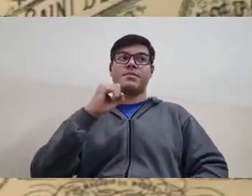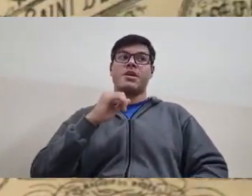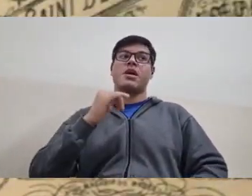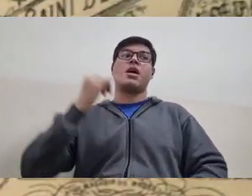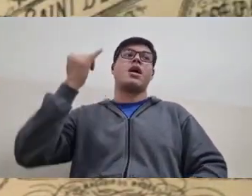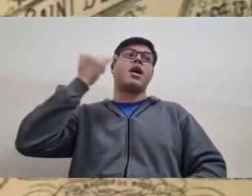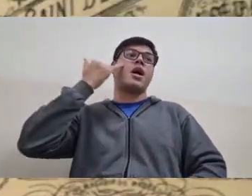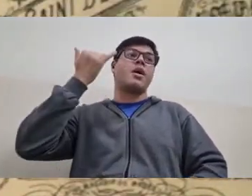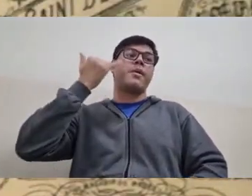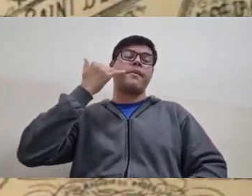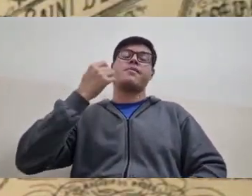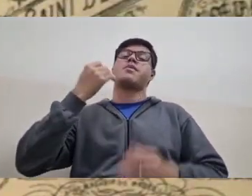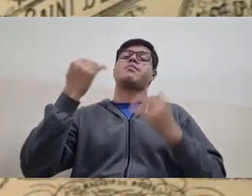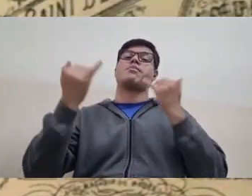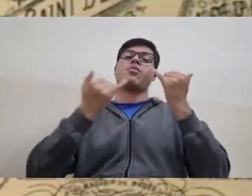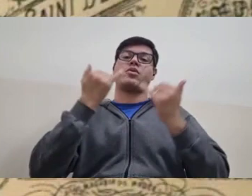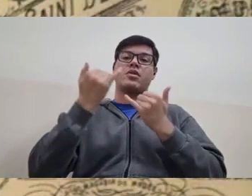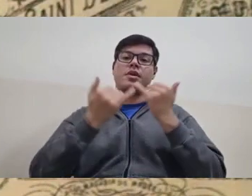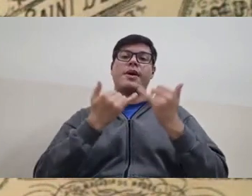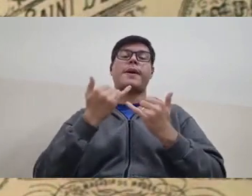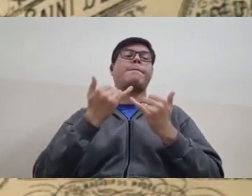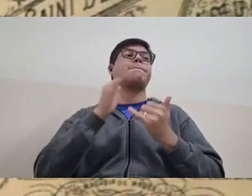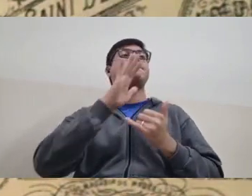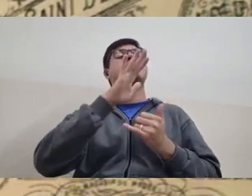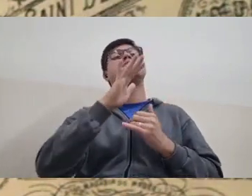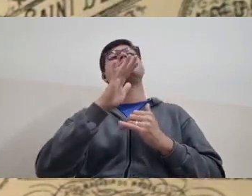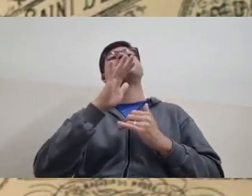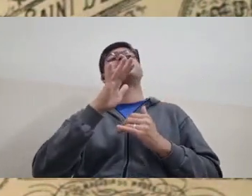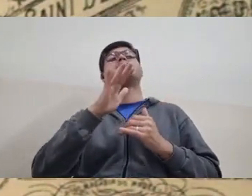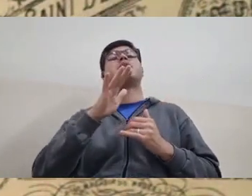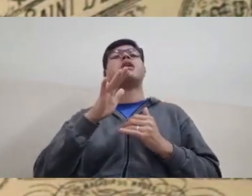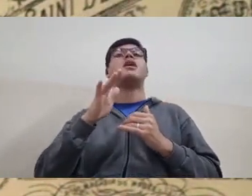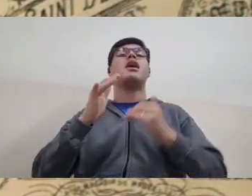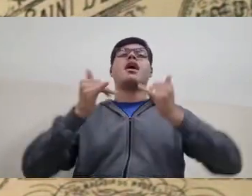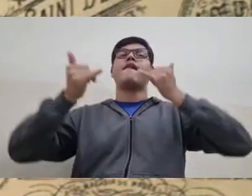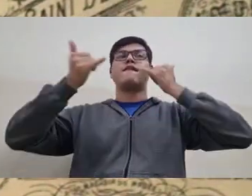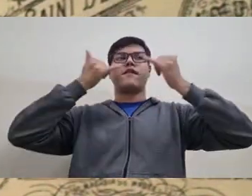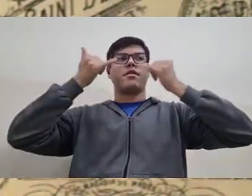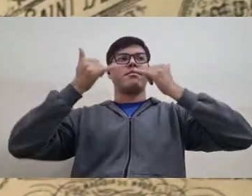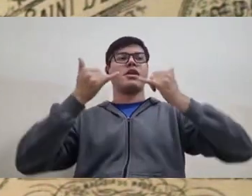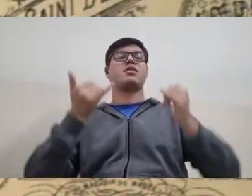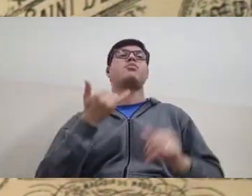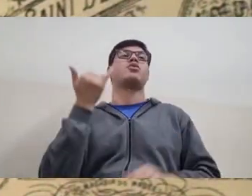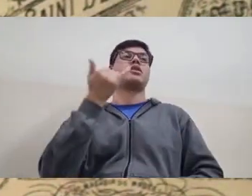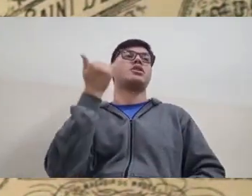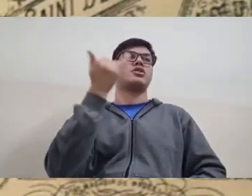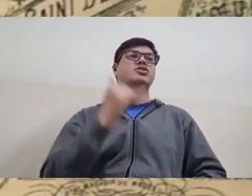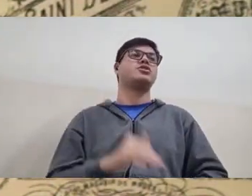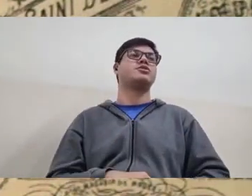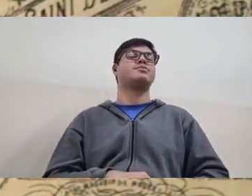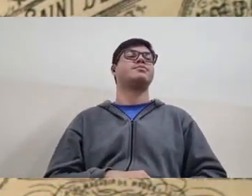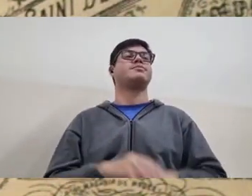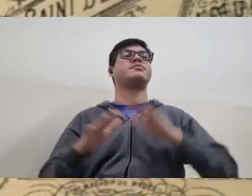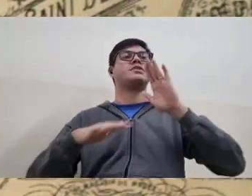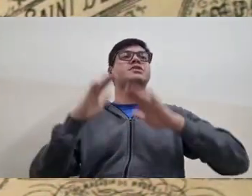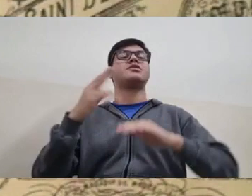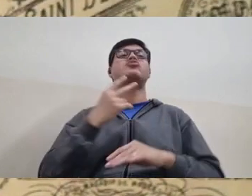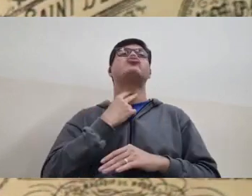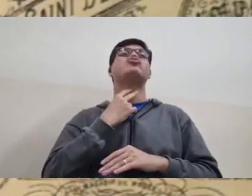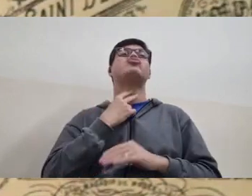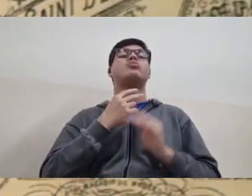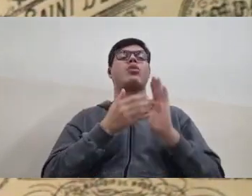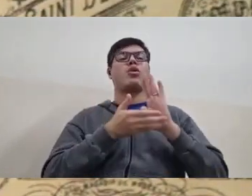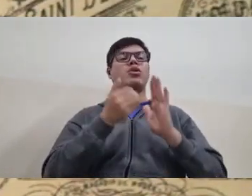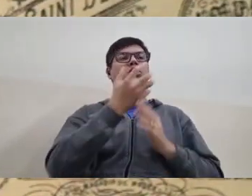A sibipiruna é estrangeira também, não? Não, a sibipiruna é Nacional? nativa. Essa não pode tirar. Essa não pode, a gente faz o manejo,